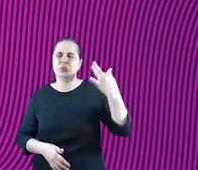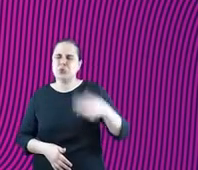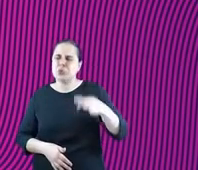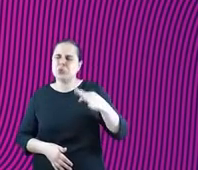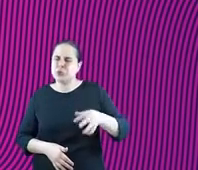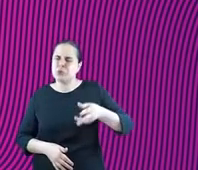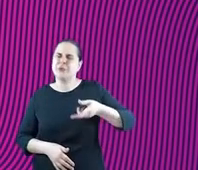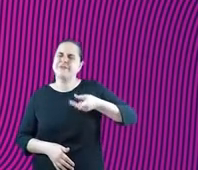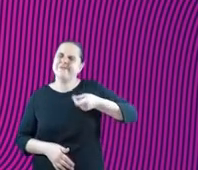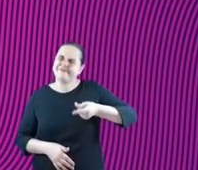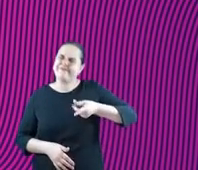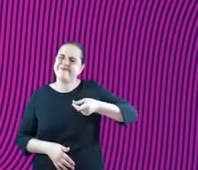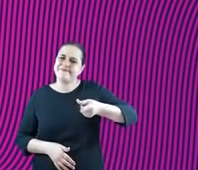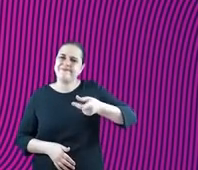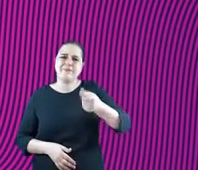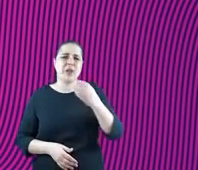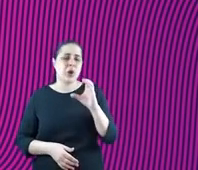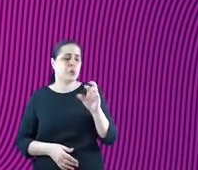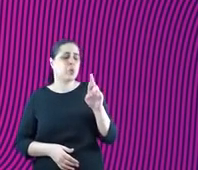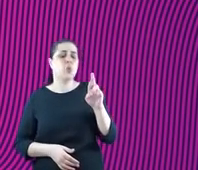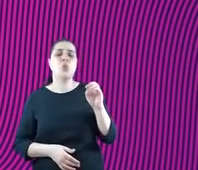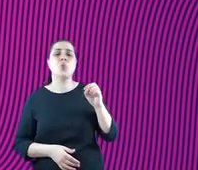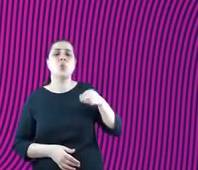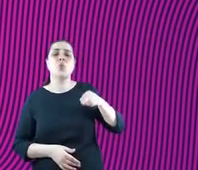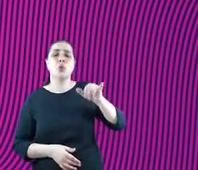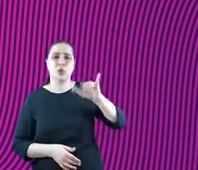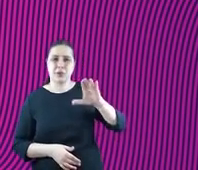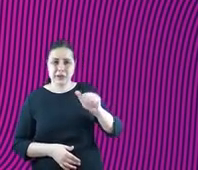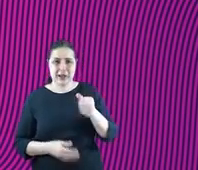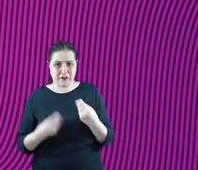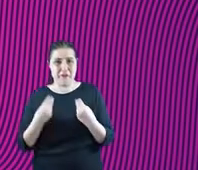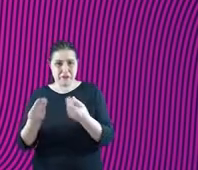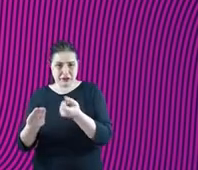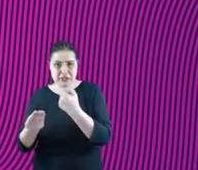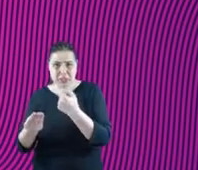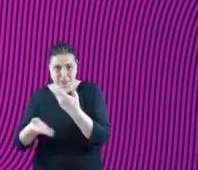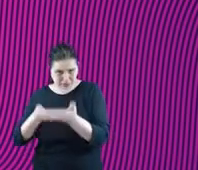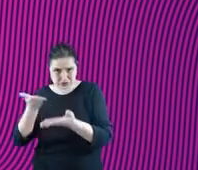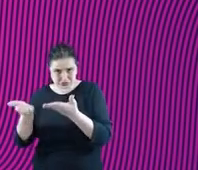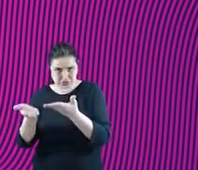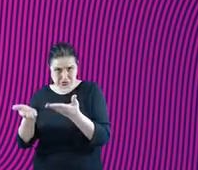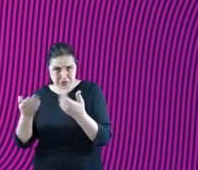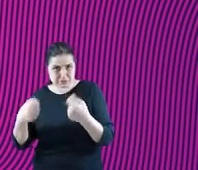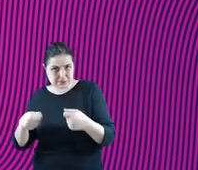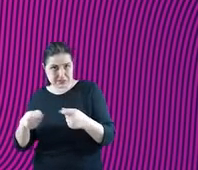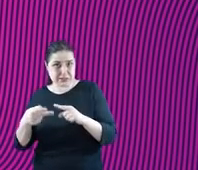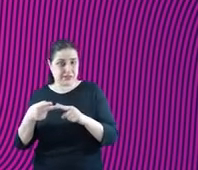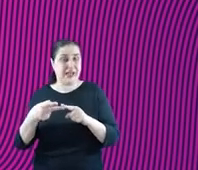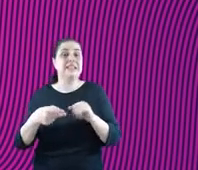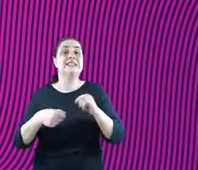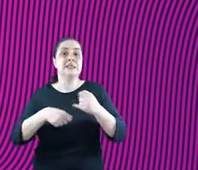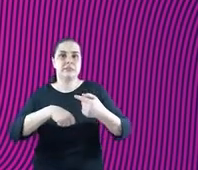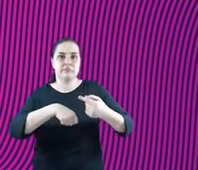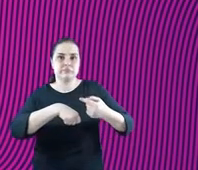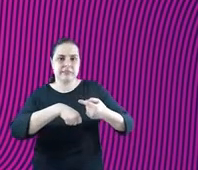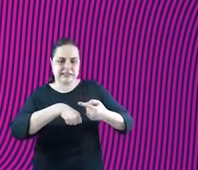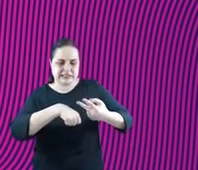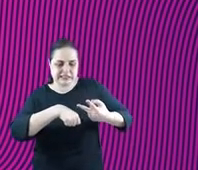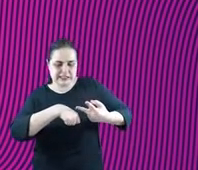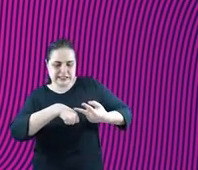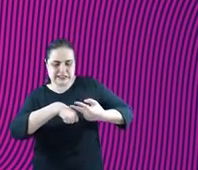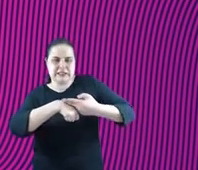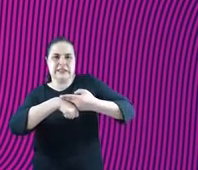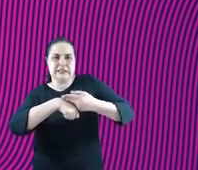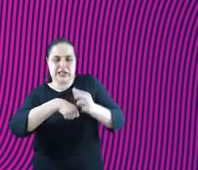o tratamento para isso, a gente vai mandar no caso de cicatriz, se ela está achando que a cicatriz não está